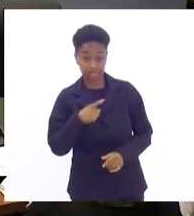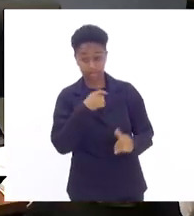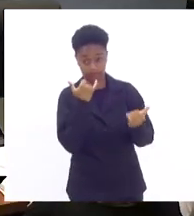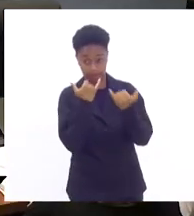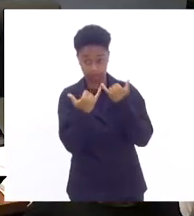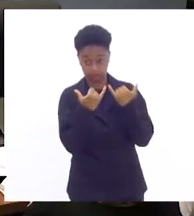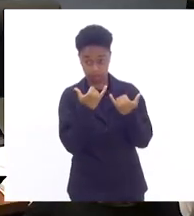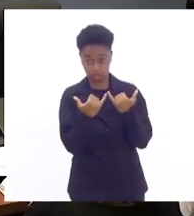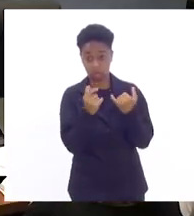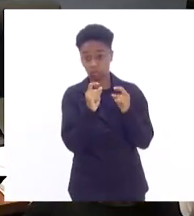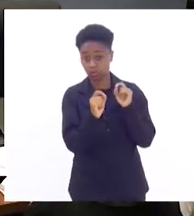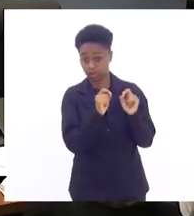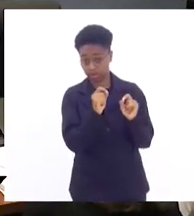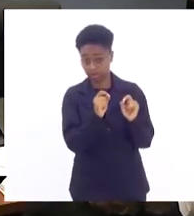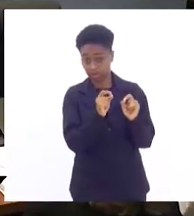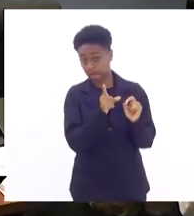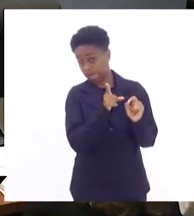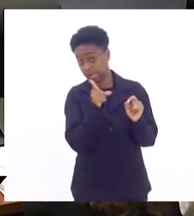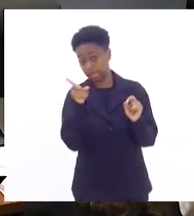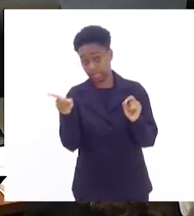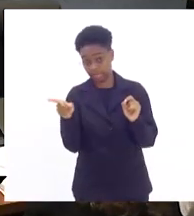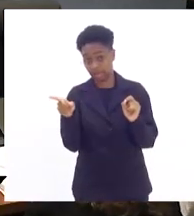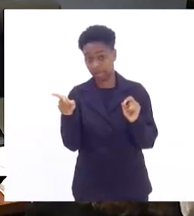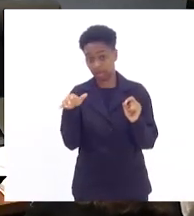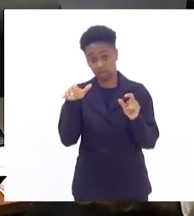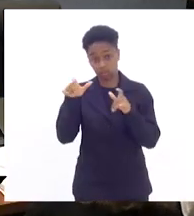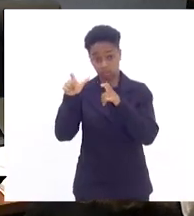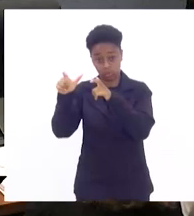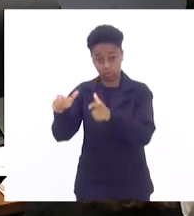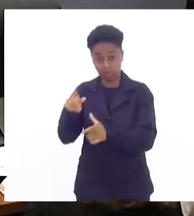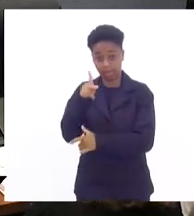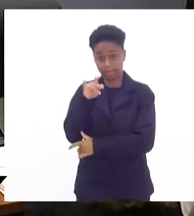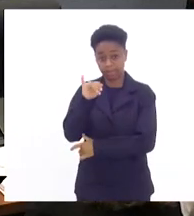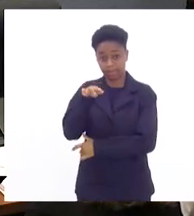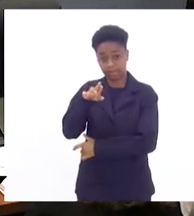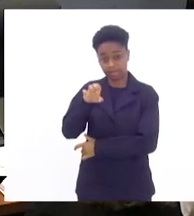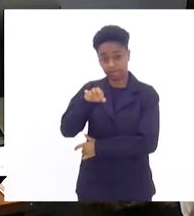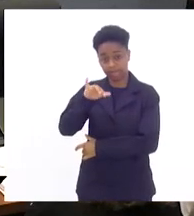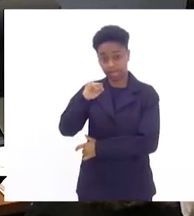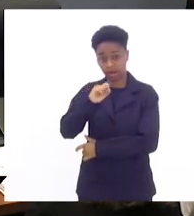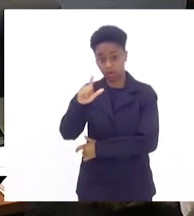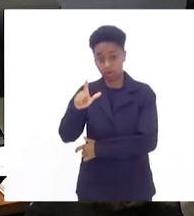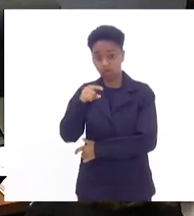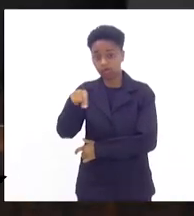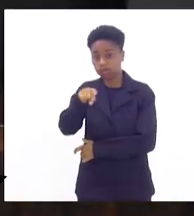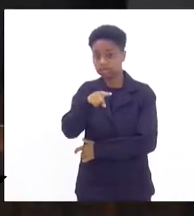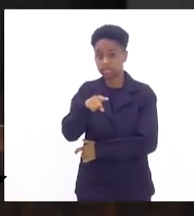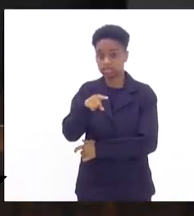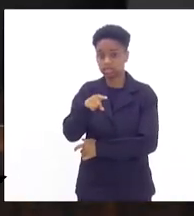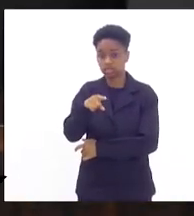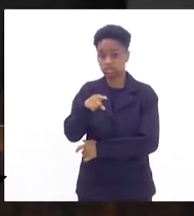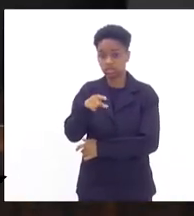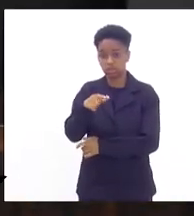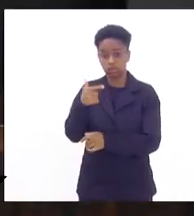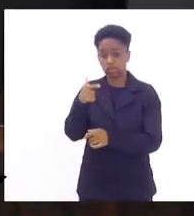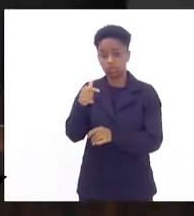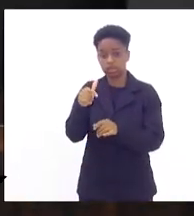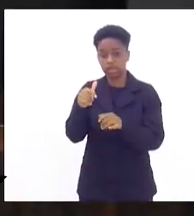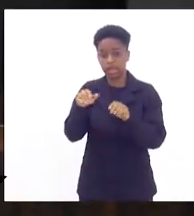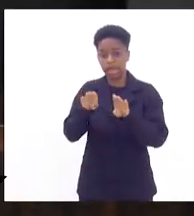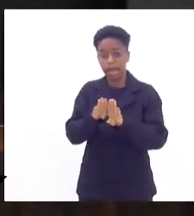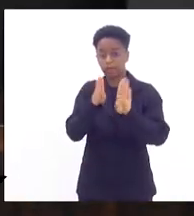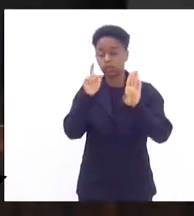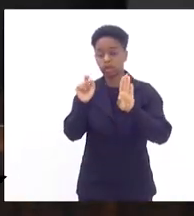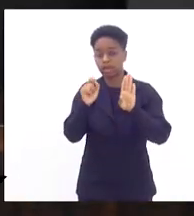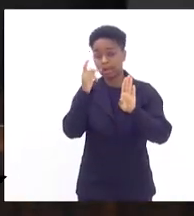tá, que lá na agência, no município de Pinheiral, vocês não estão abrindo mais para poder chegar lá o morador